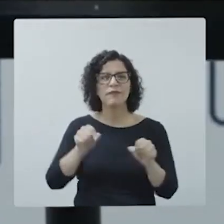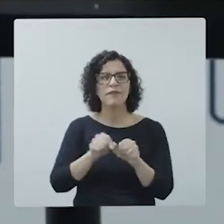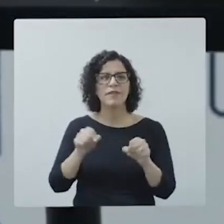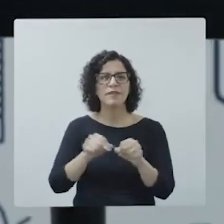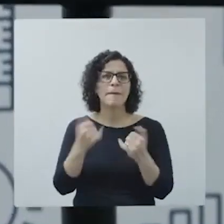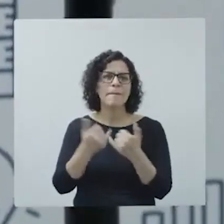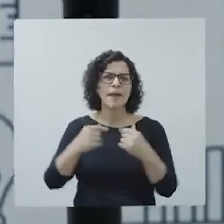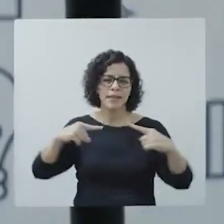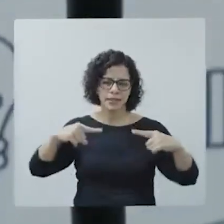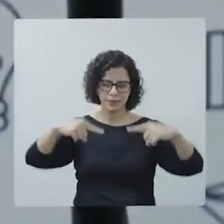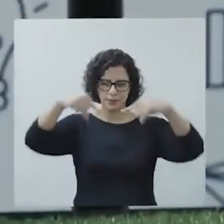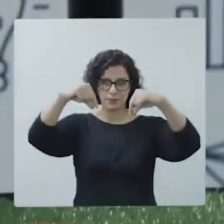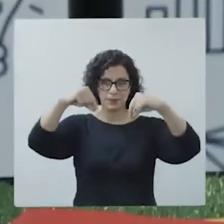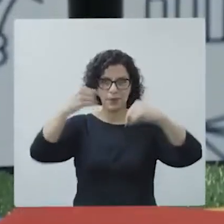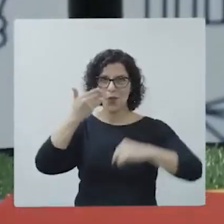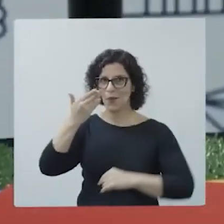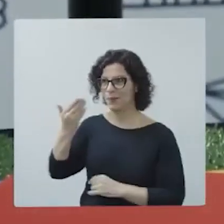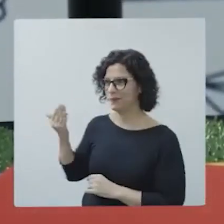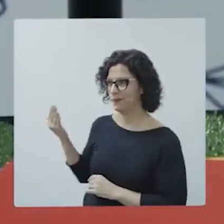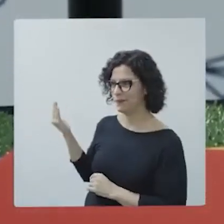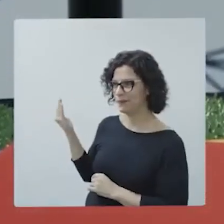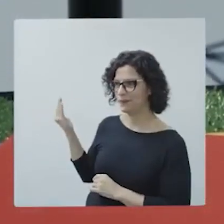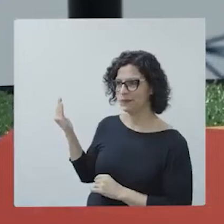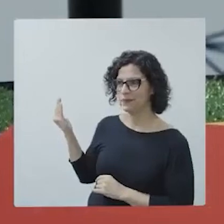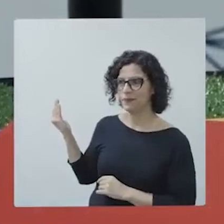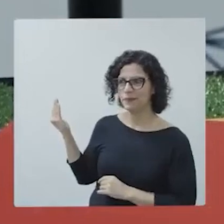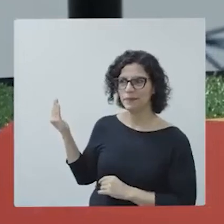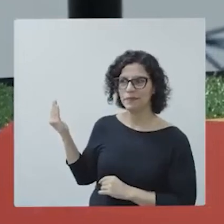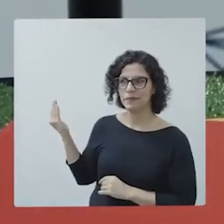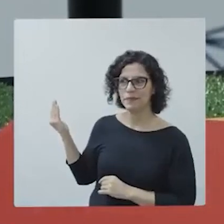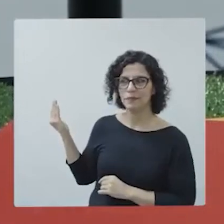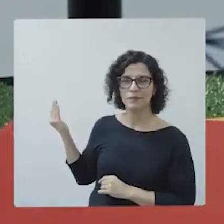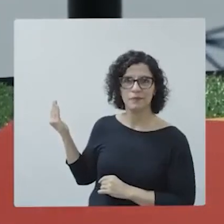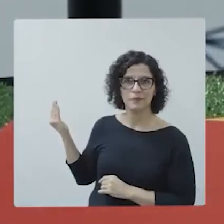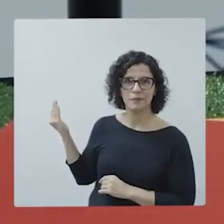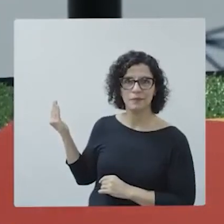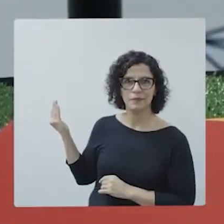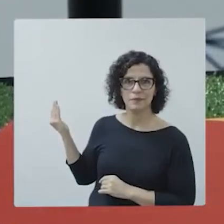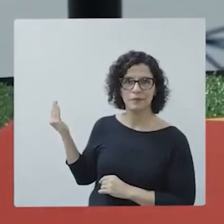solto aqui, nós vamos subir.